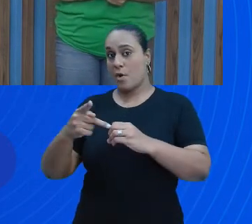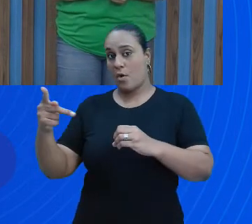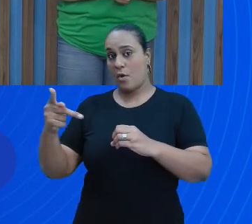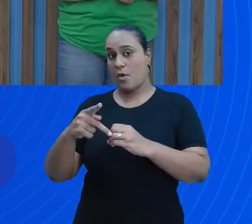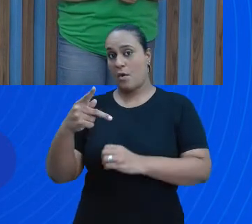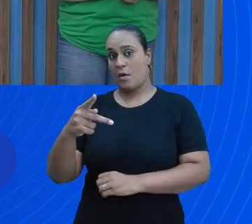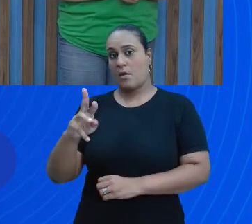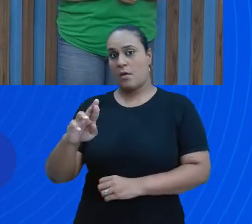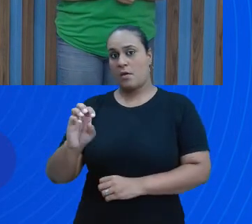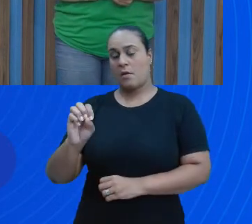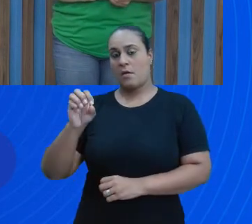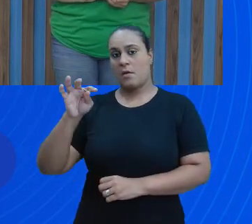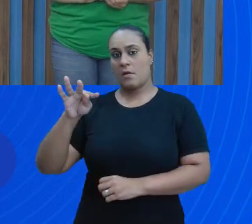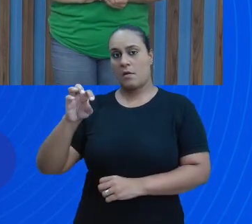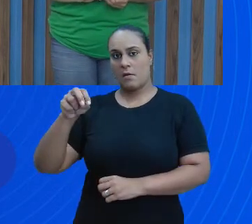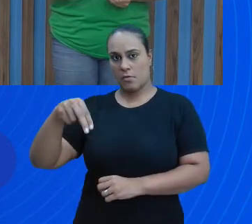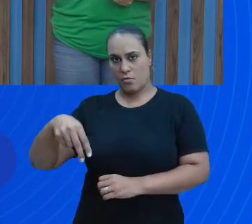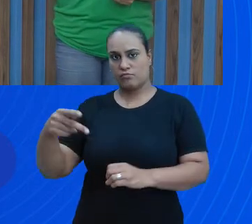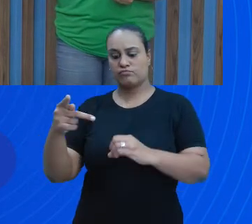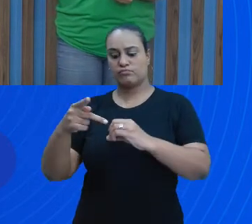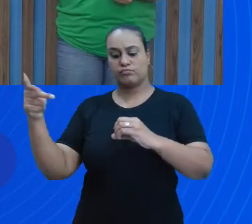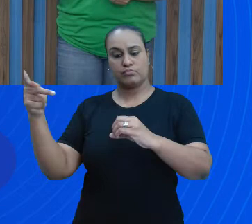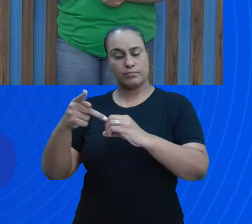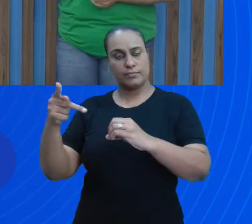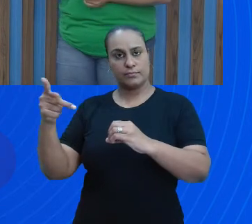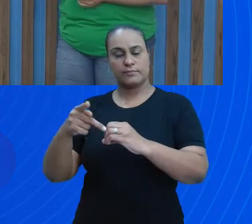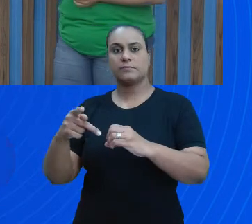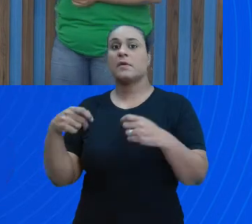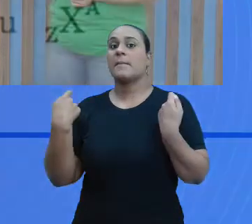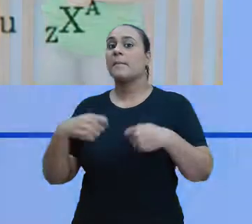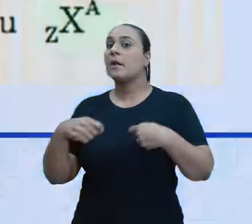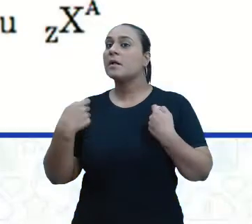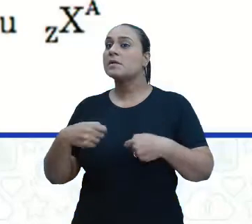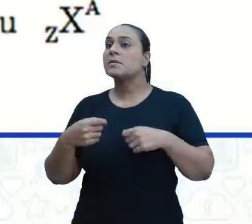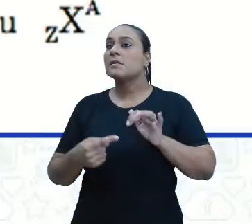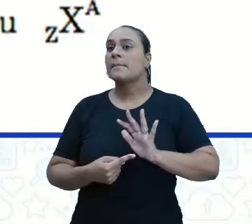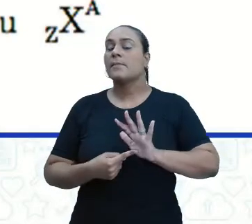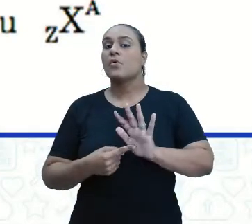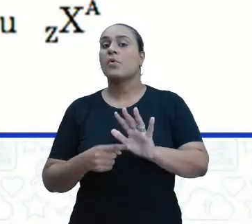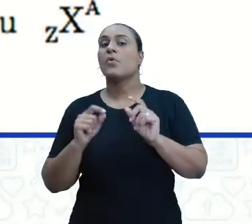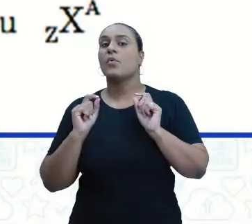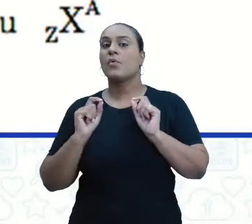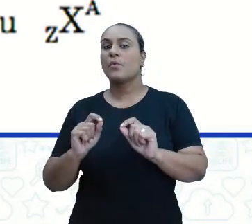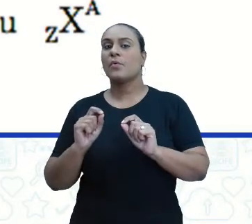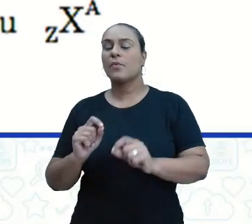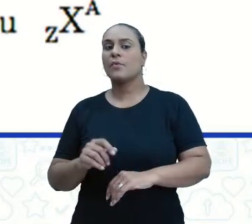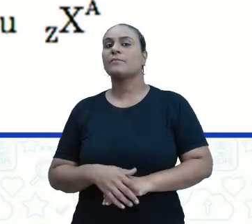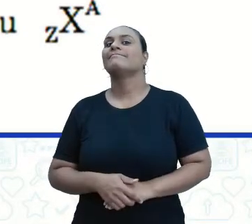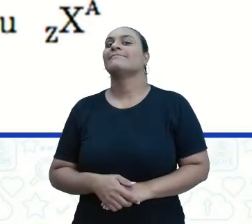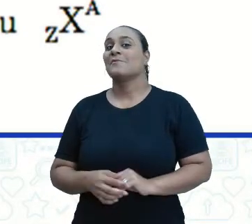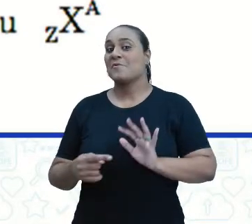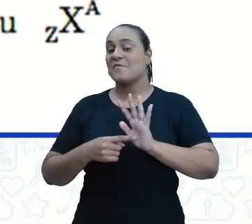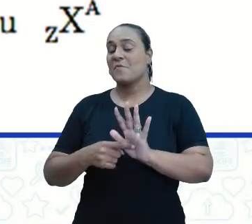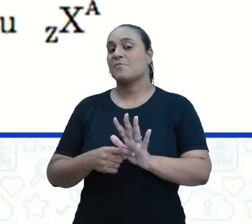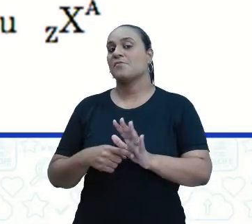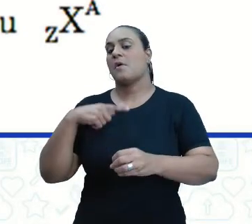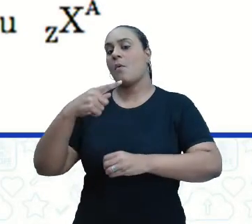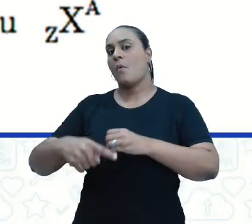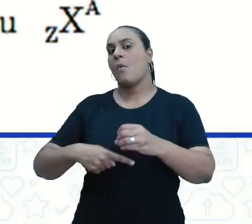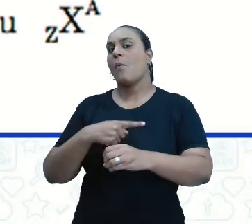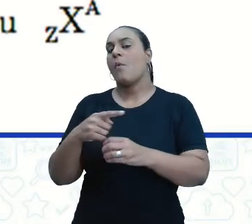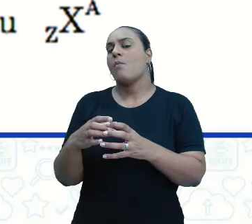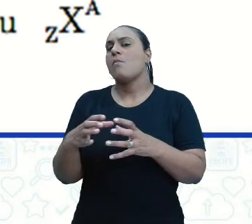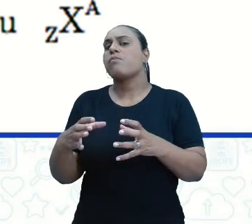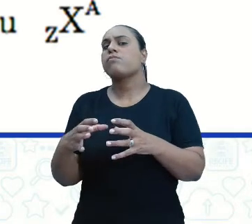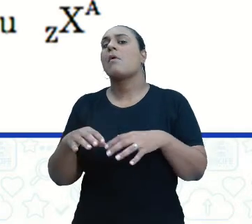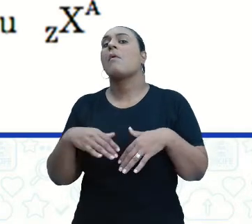disso? Pois é. E aí, deve ser indicado, quando for mostrar um elemento químico, a gente